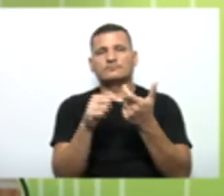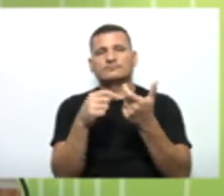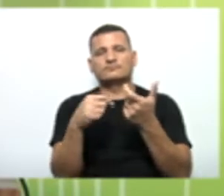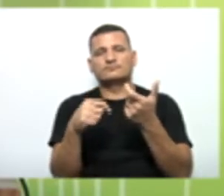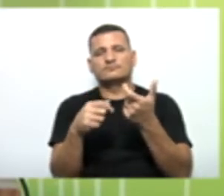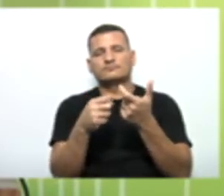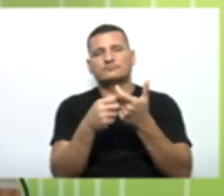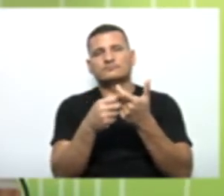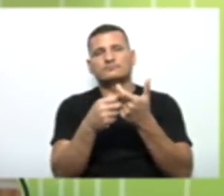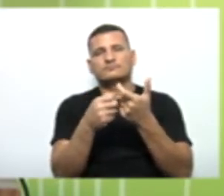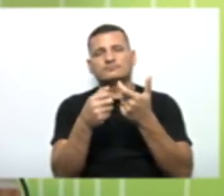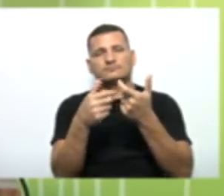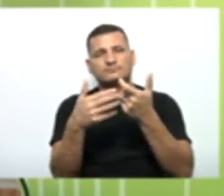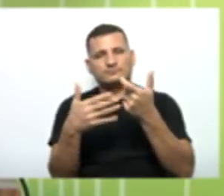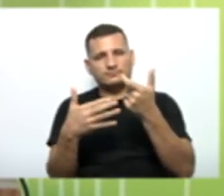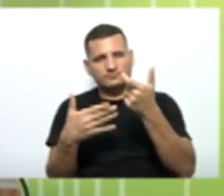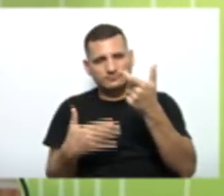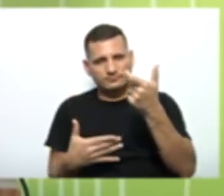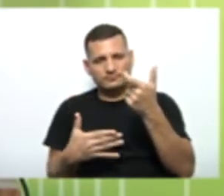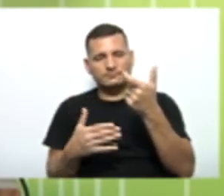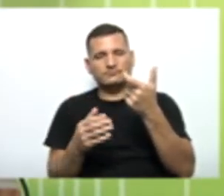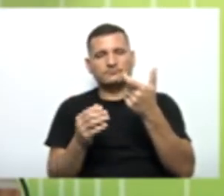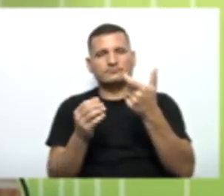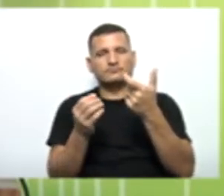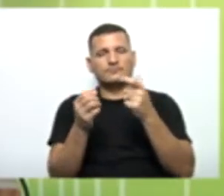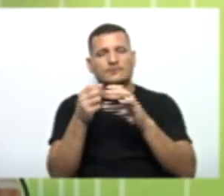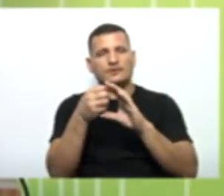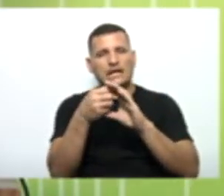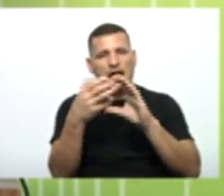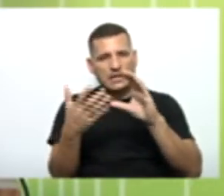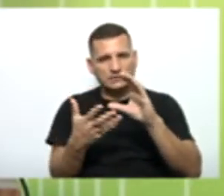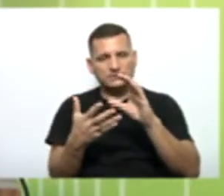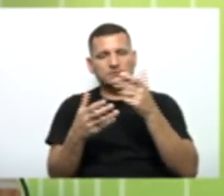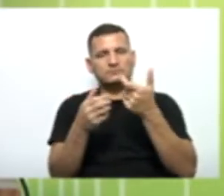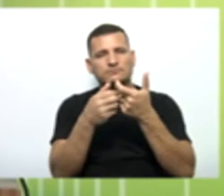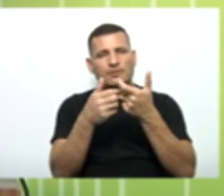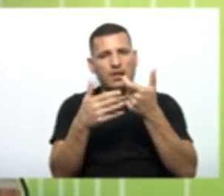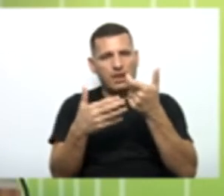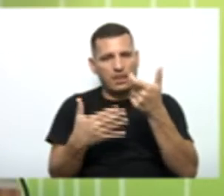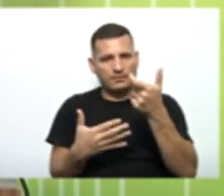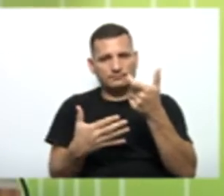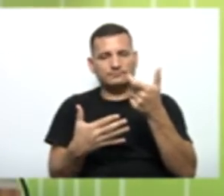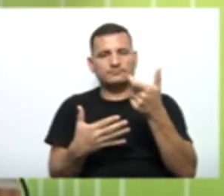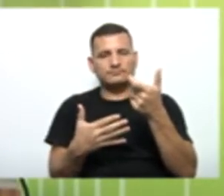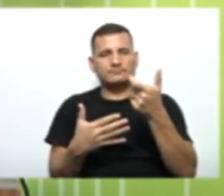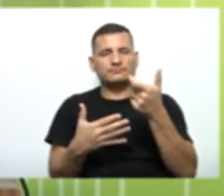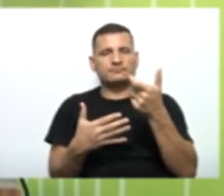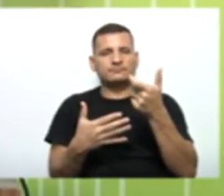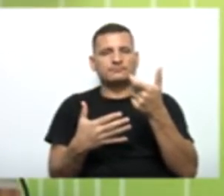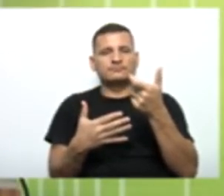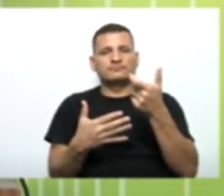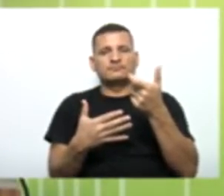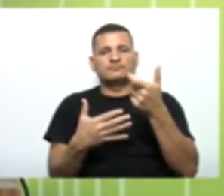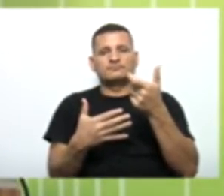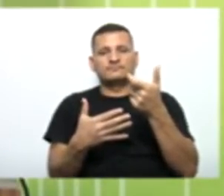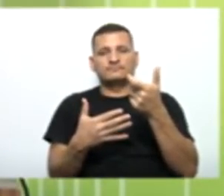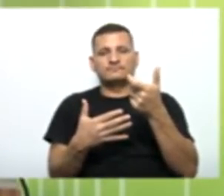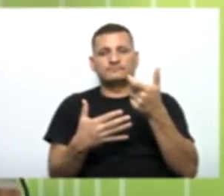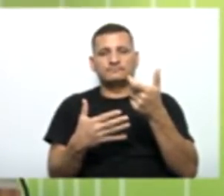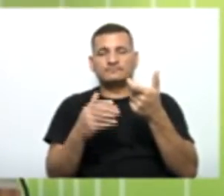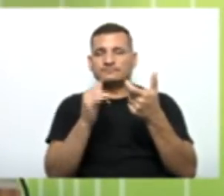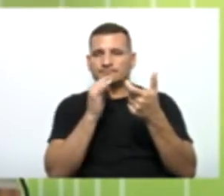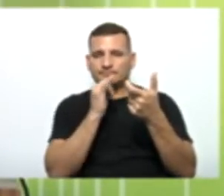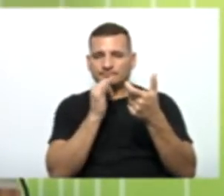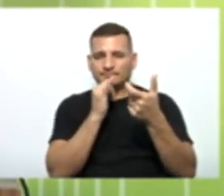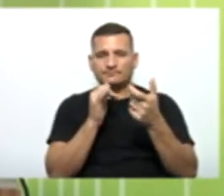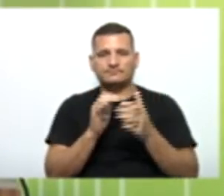destrinchada. Você tem que descrever elas, para assim você poder orientar ela. Então, assim, ó, por exemplo, eu